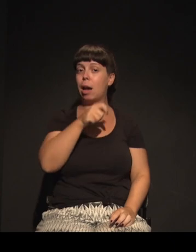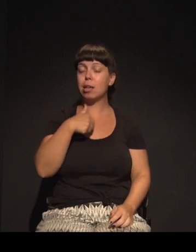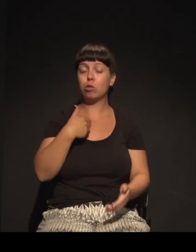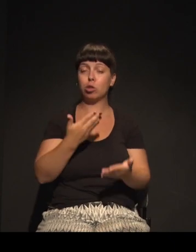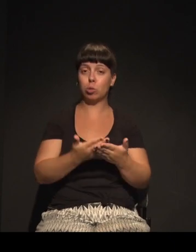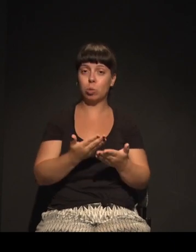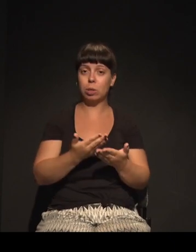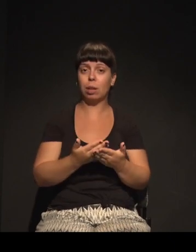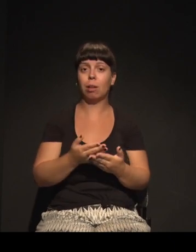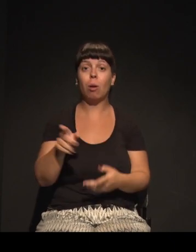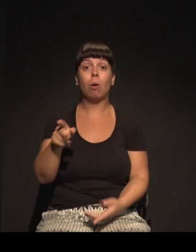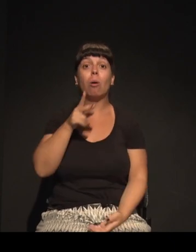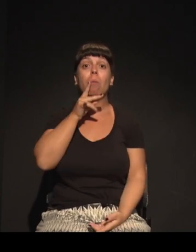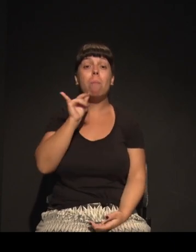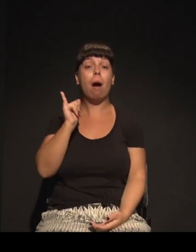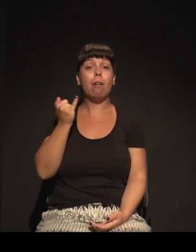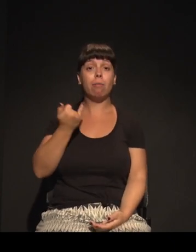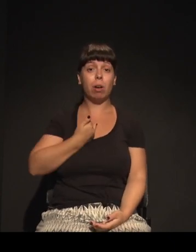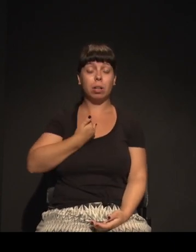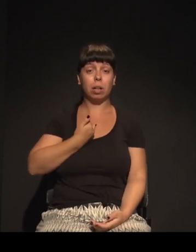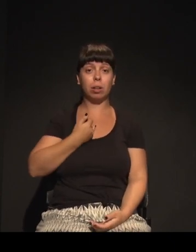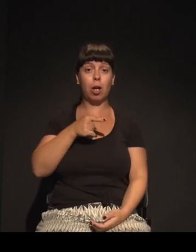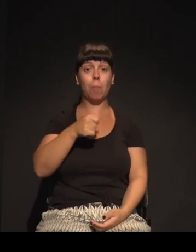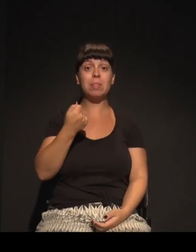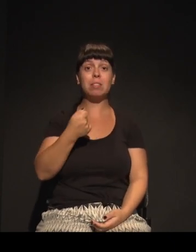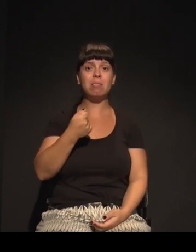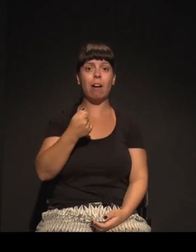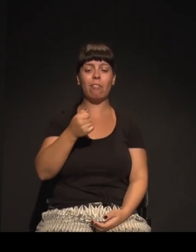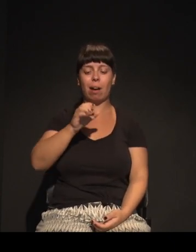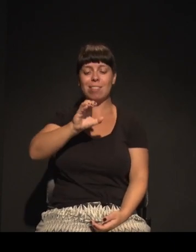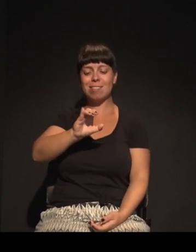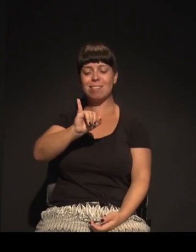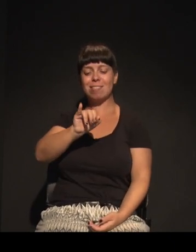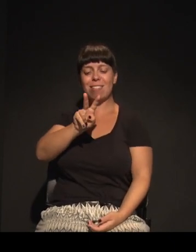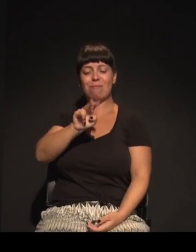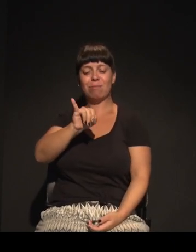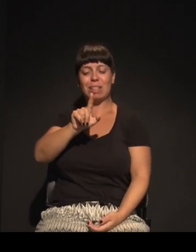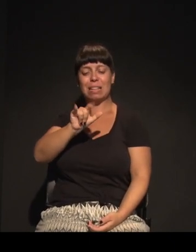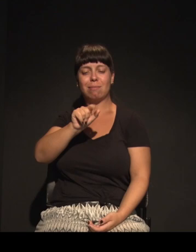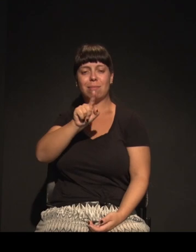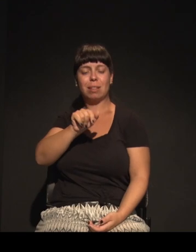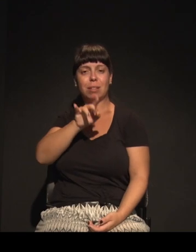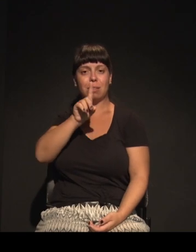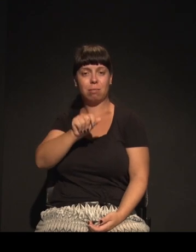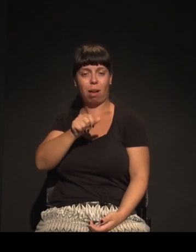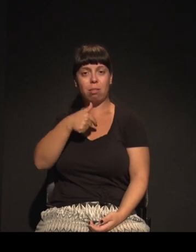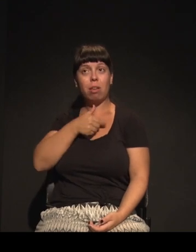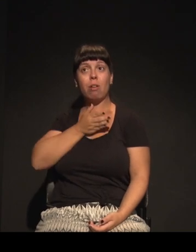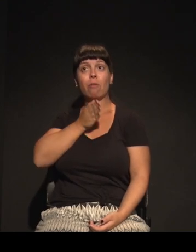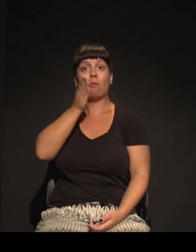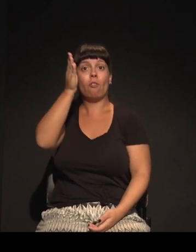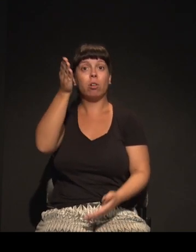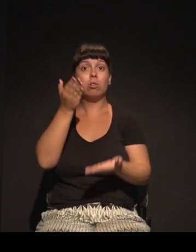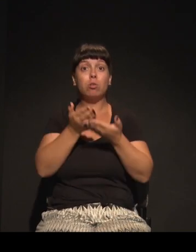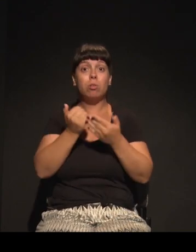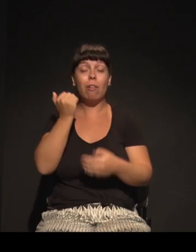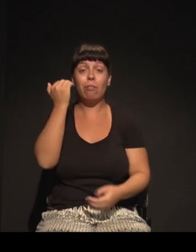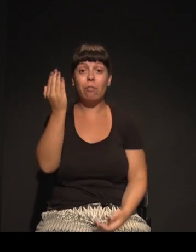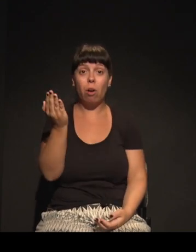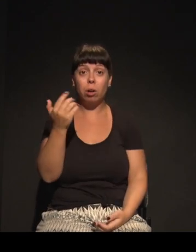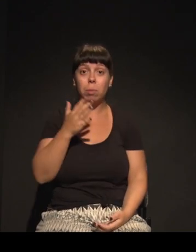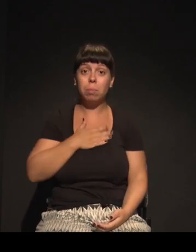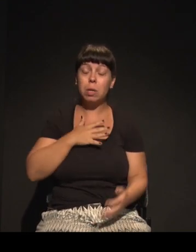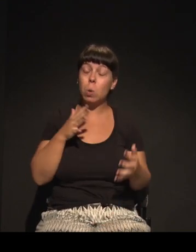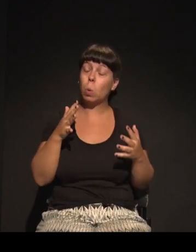dizia que ela teria que ser civilizada né a idéia foi estudar lá fora pra mim foi complicado que eu não falava a língua